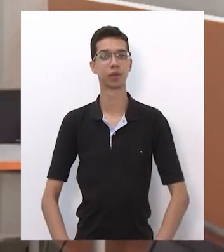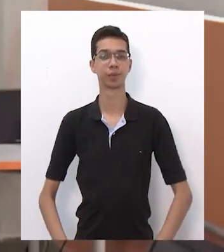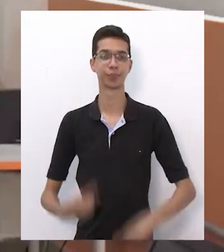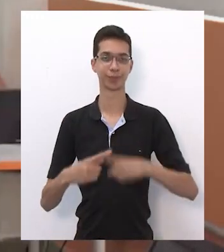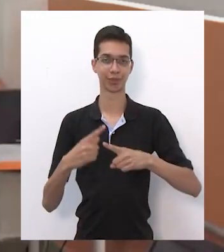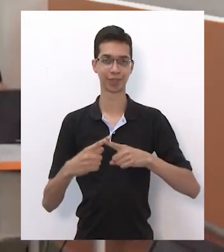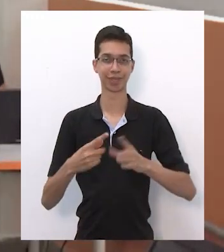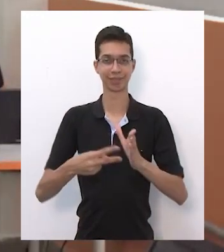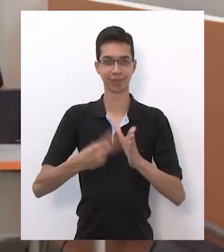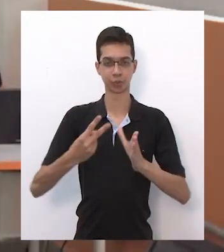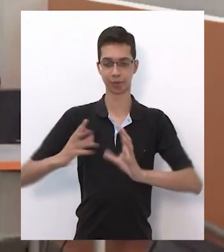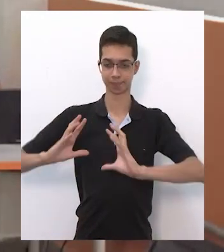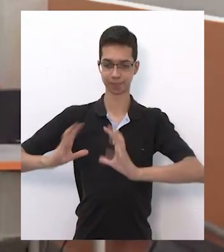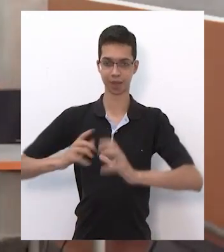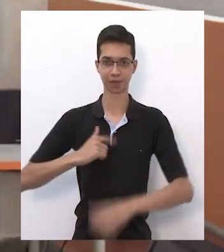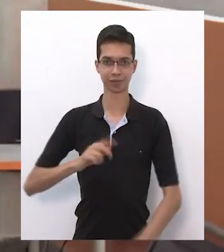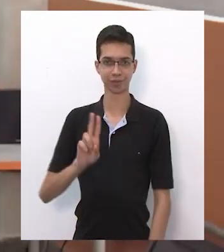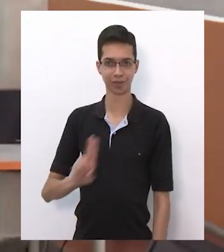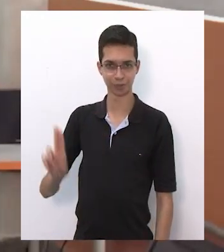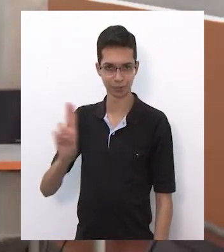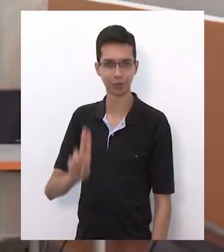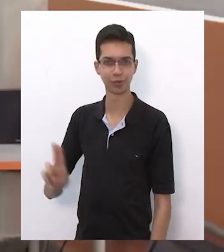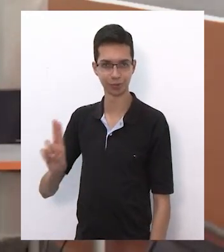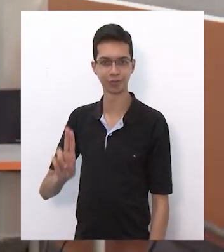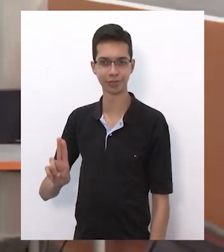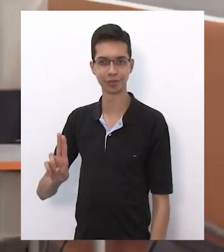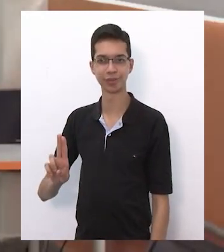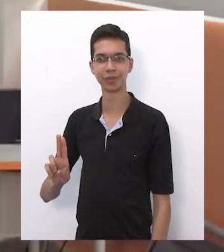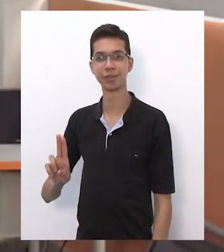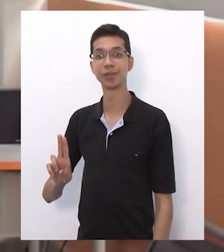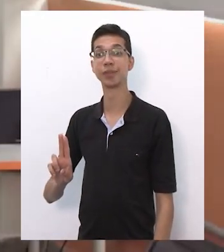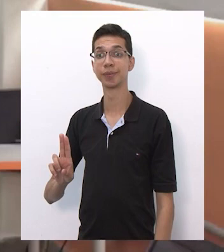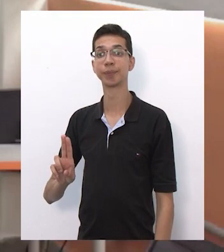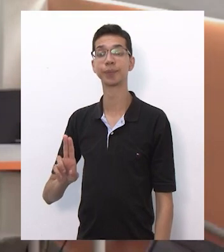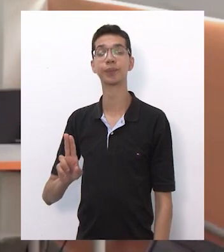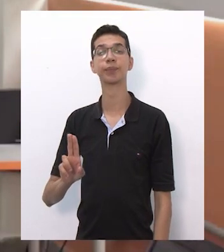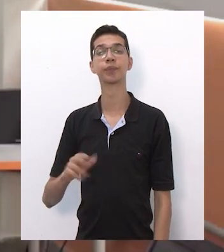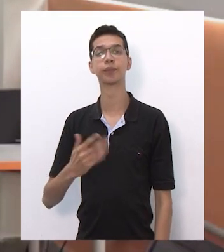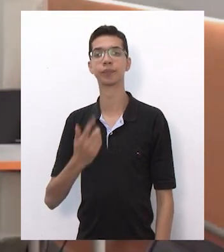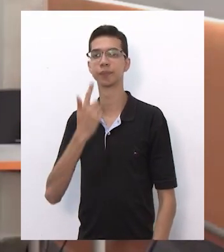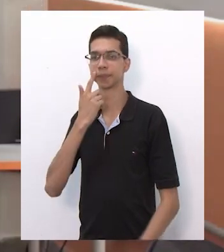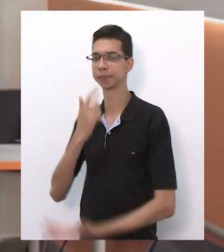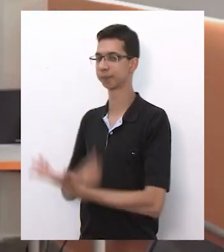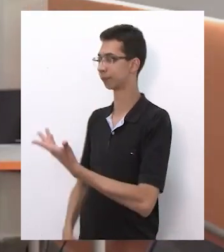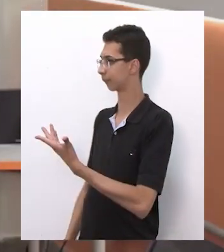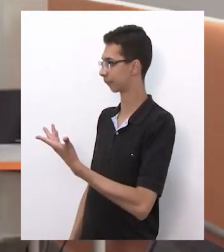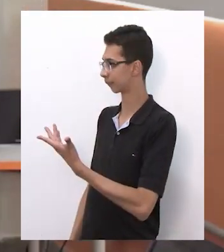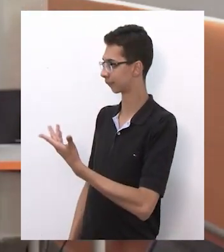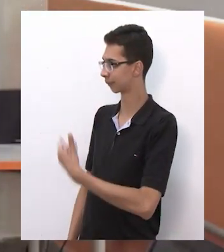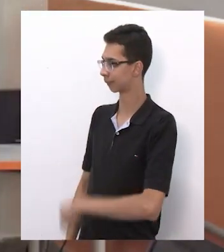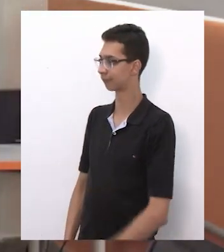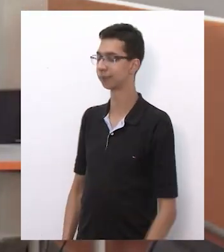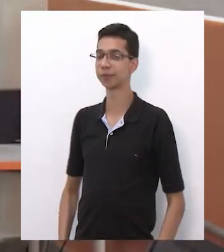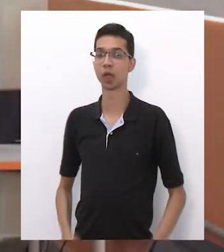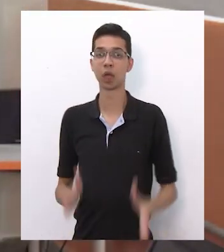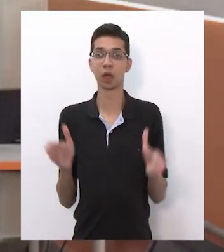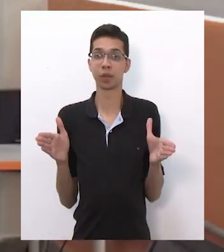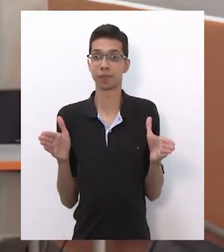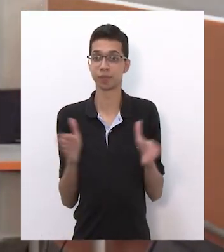segunda peça, para que minha caixa, lógico, tenha paredes, eu vou reduzir um pouquinho essa. Vou reduzir um